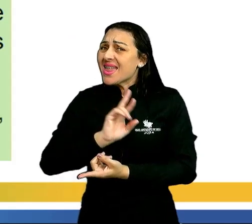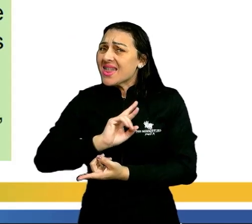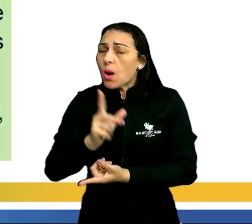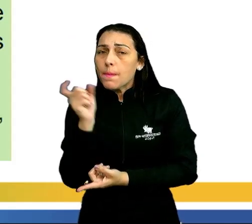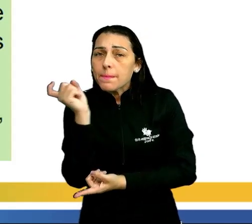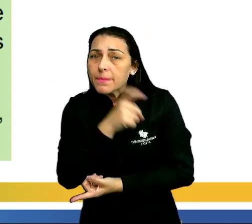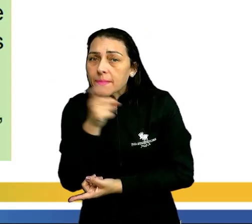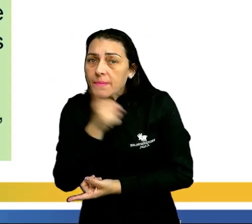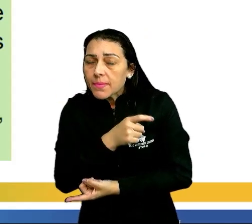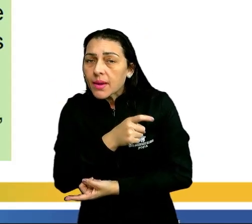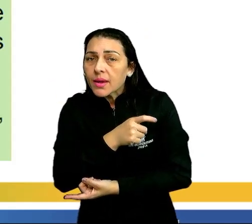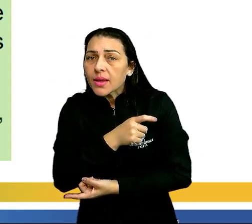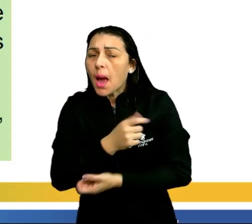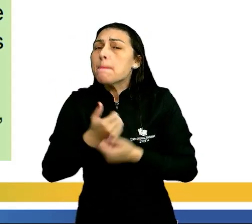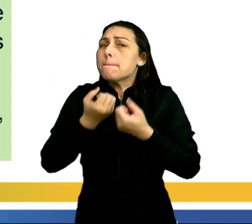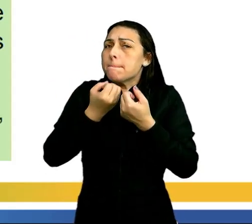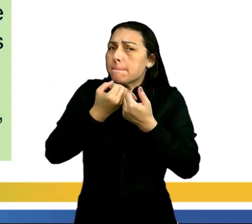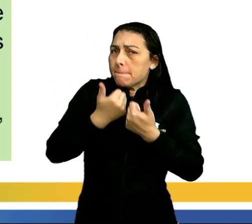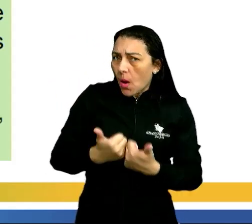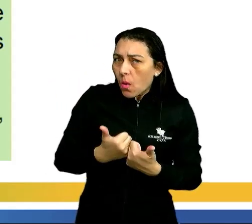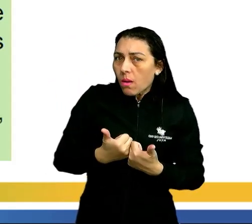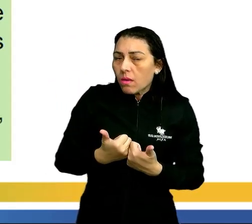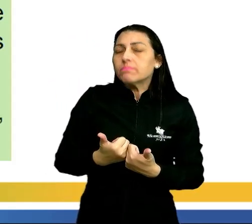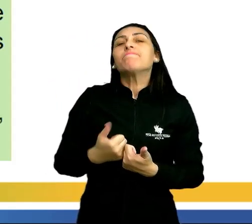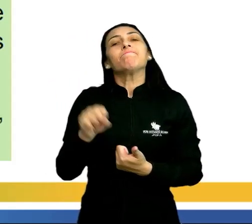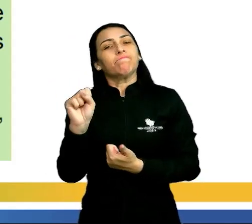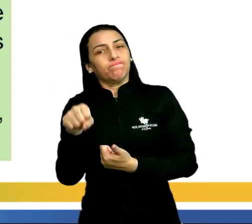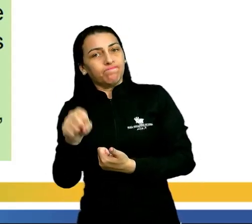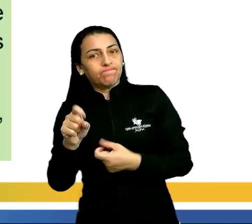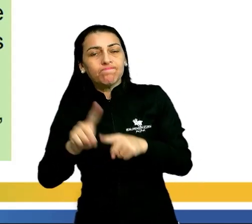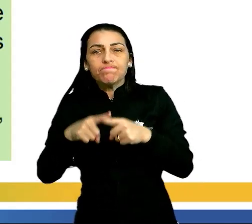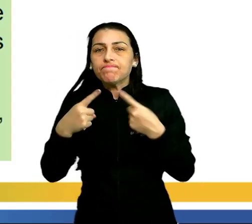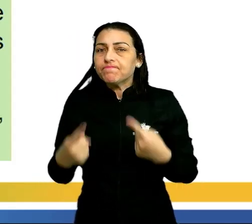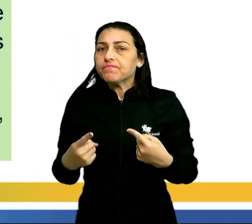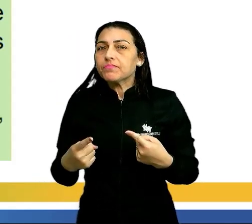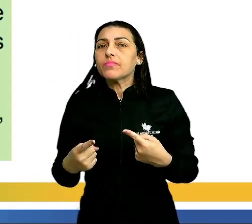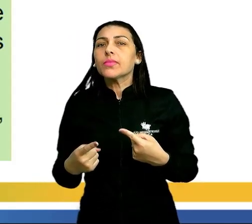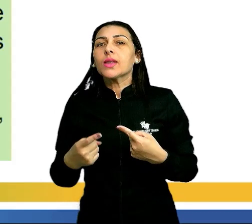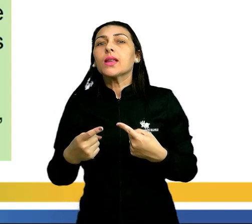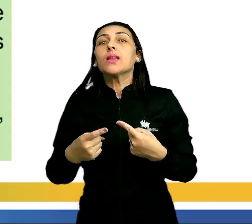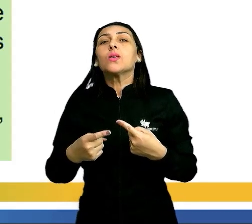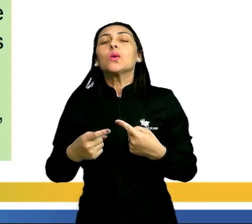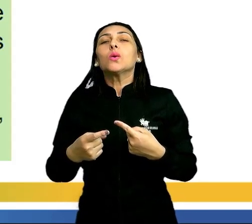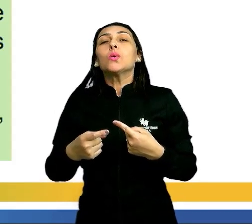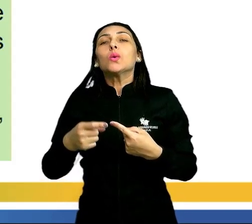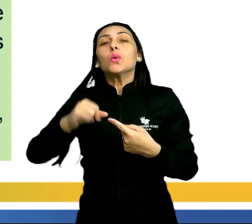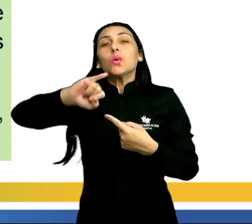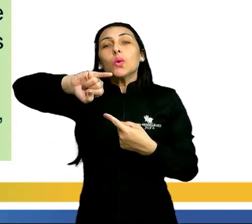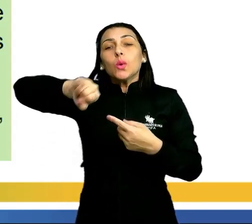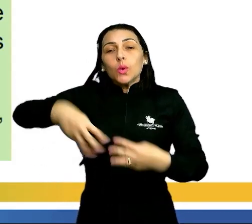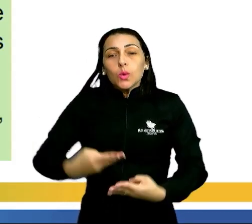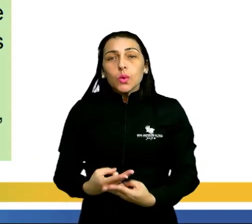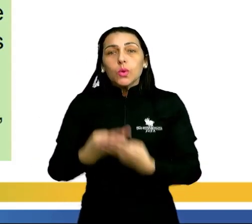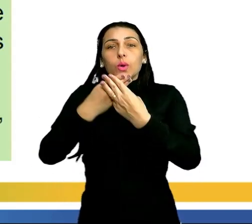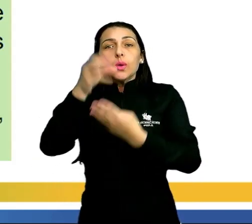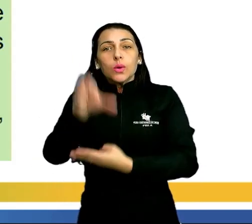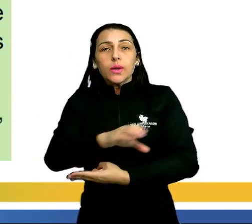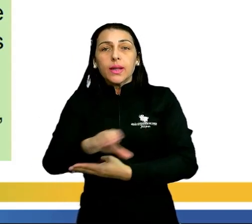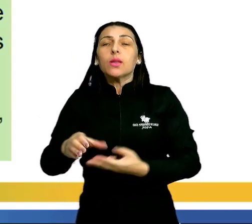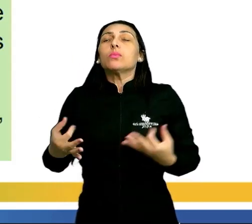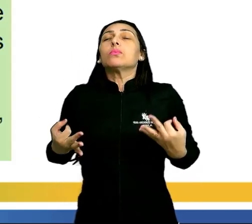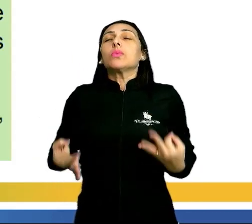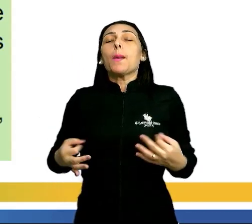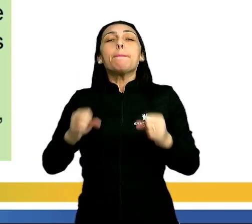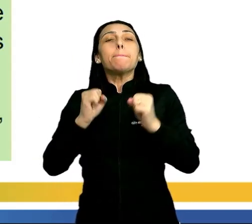mentir é uma coisa positiva? Claro que é. Então, mesmo não sendo um mandamento no judaísmo nem no cristianismo, sendo no budismo,